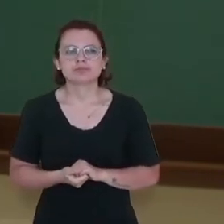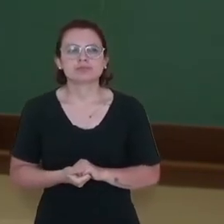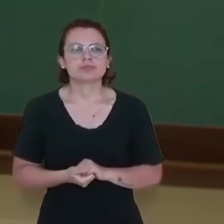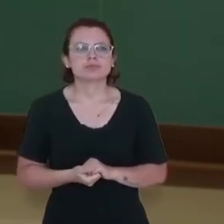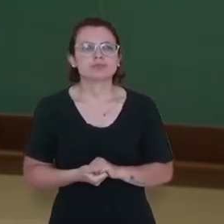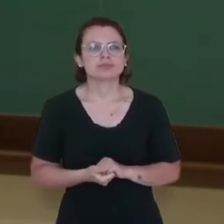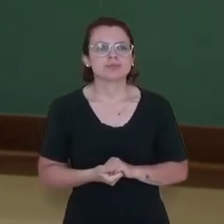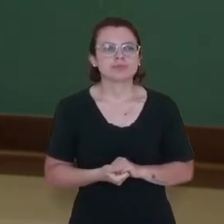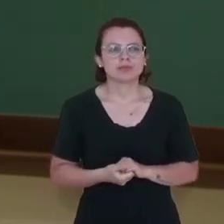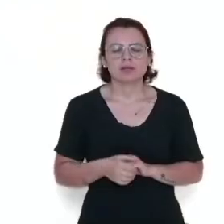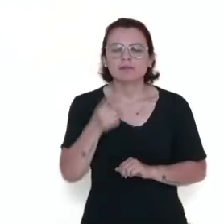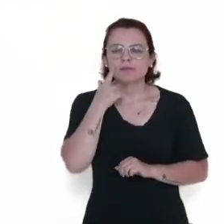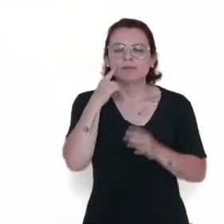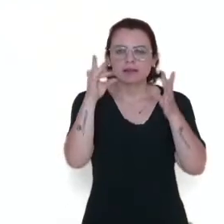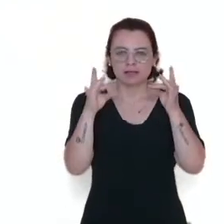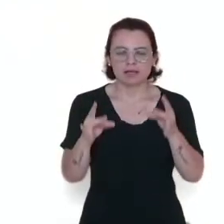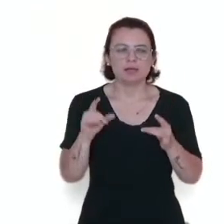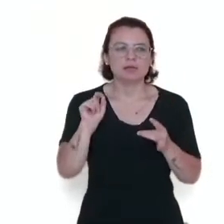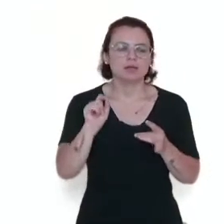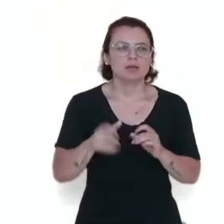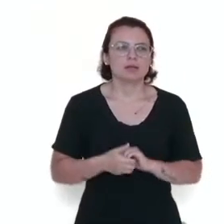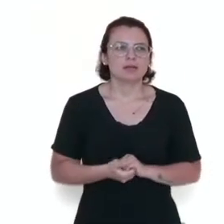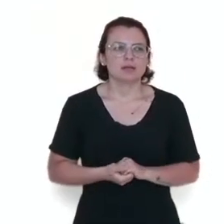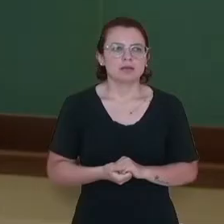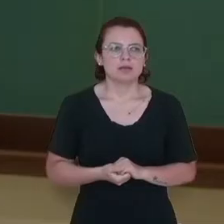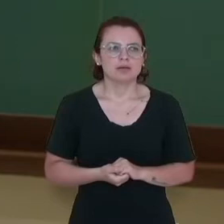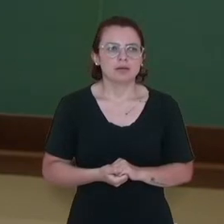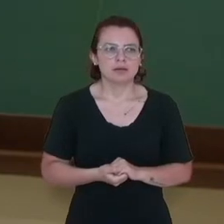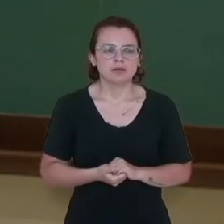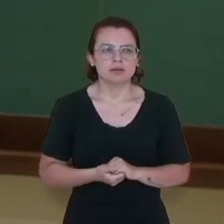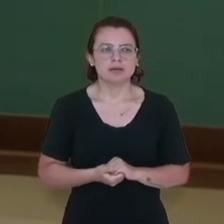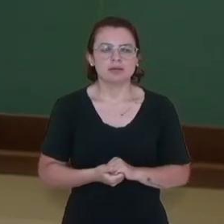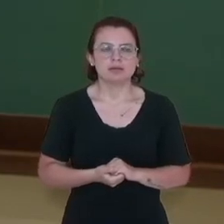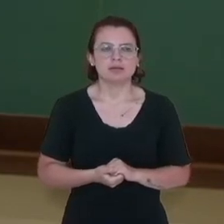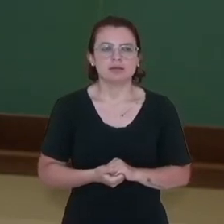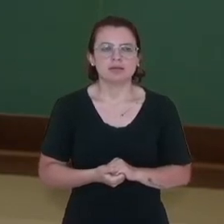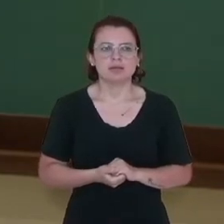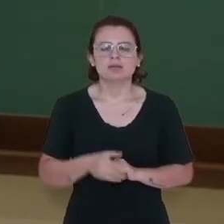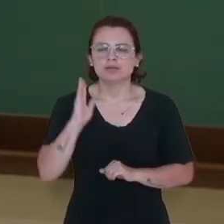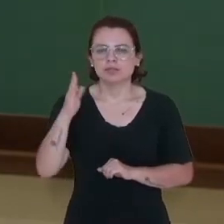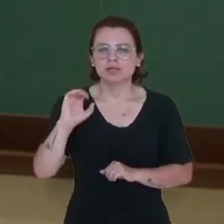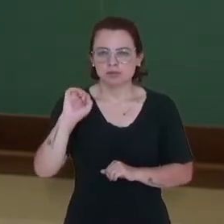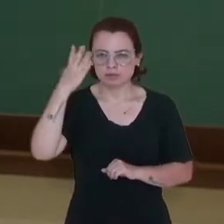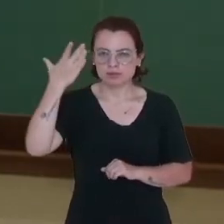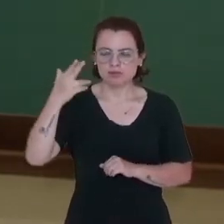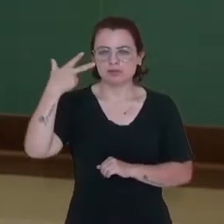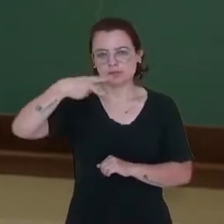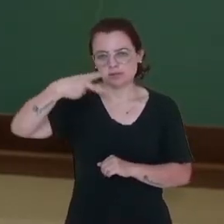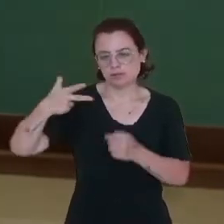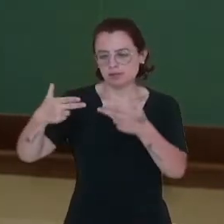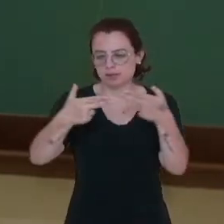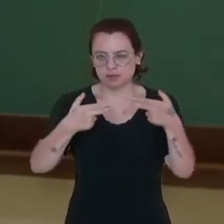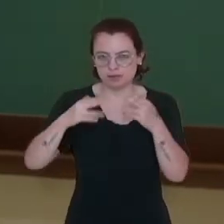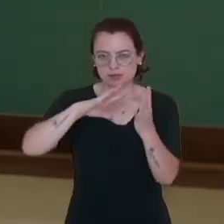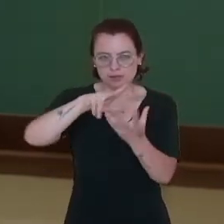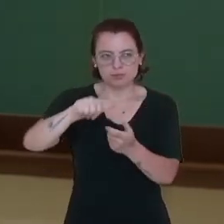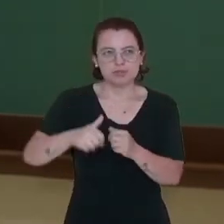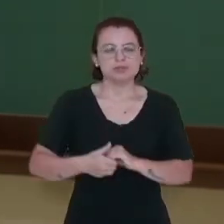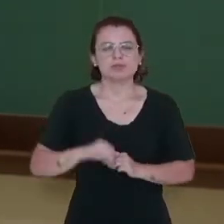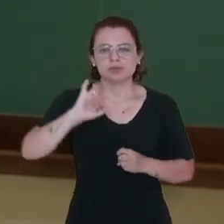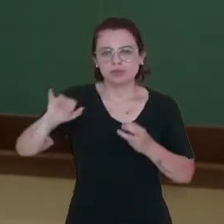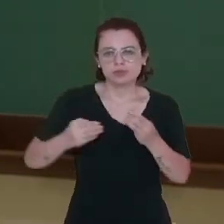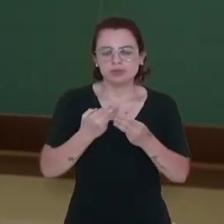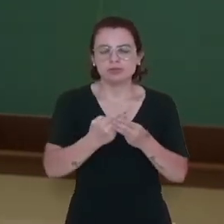Vamos ver aqui então o detalhe. Então, olha só, acabou de acontecer então a Segunda Guerra Mundial e os judeus